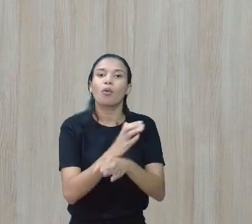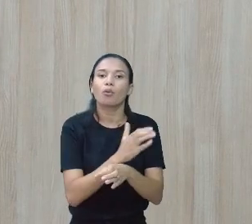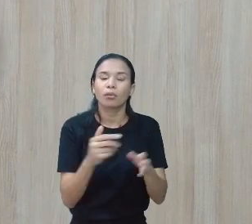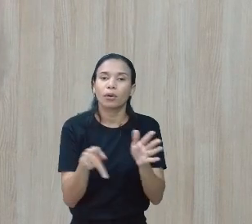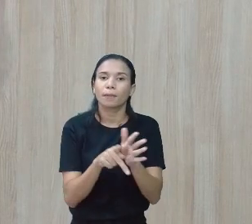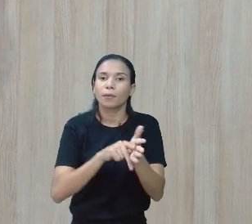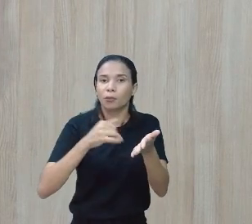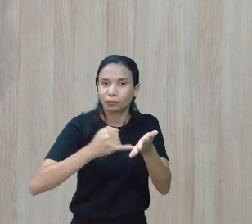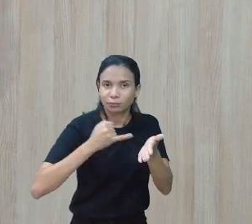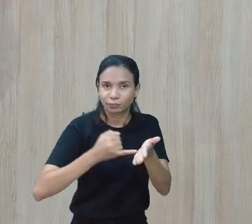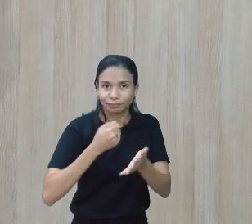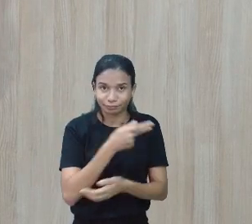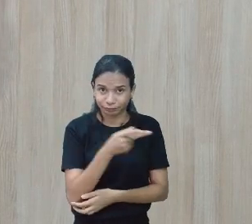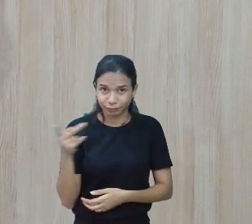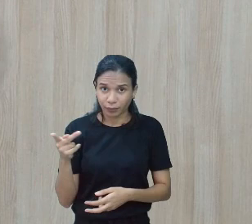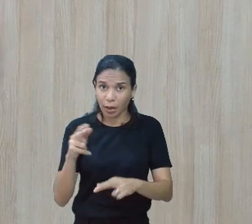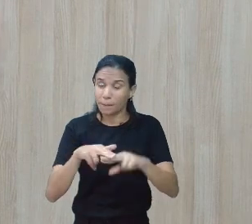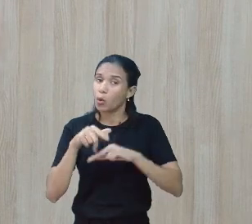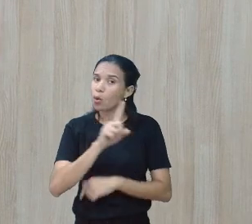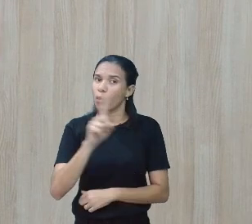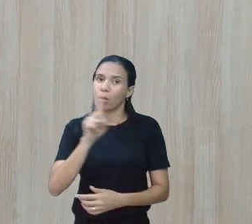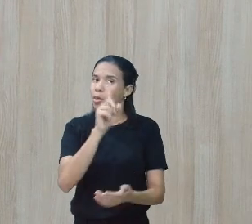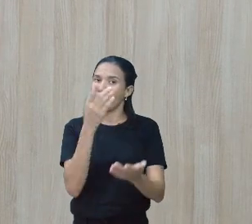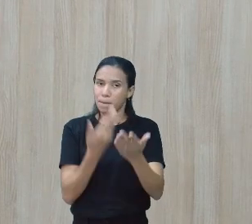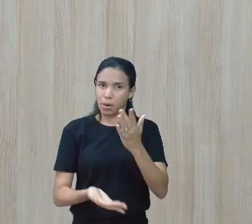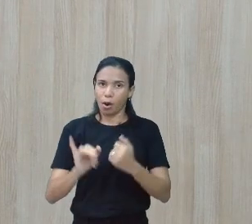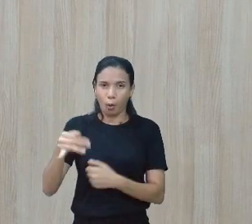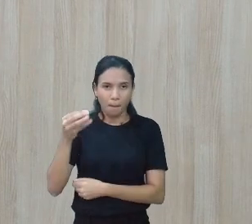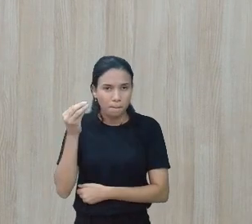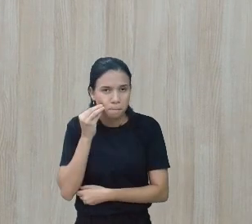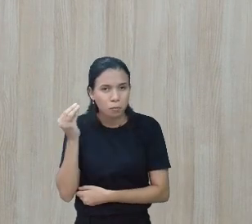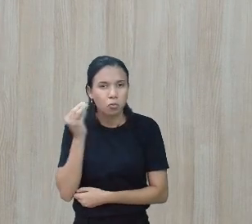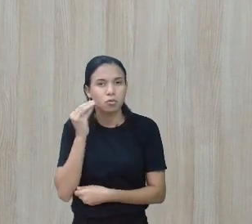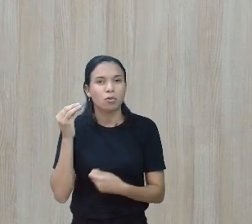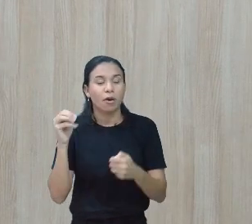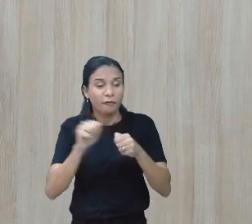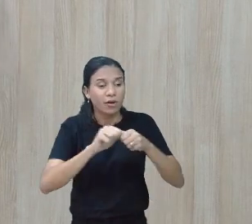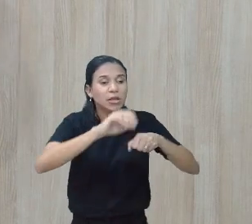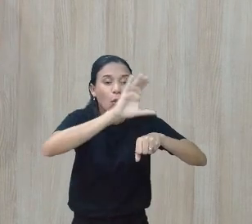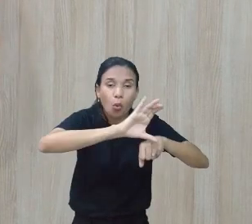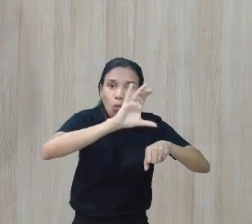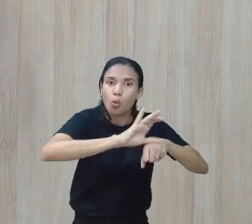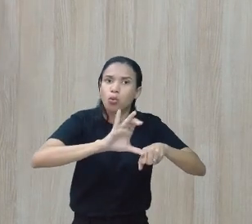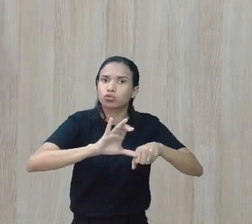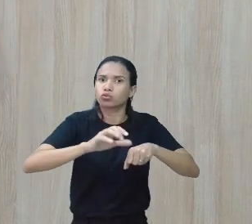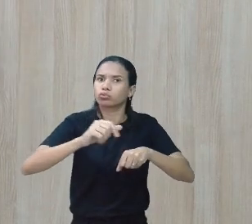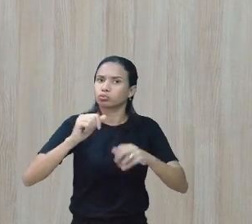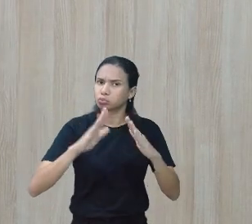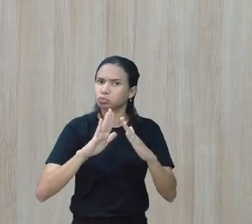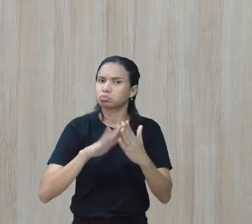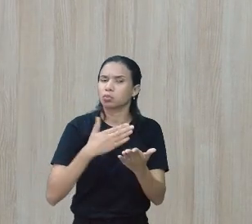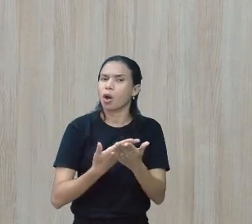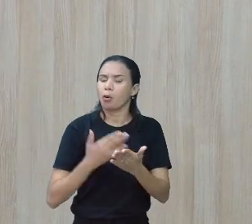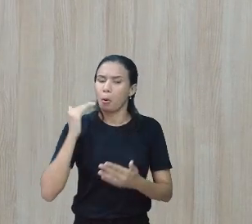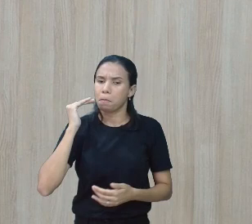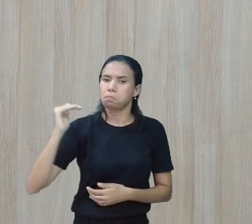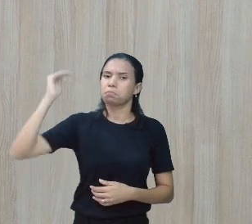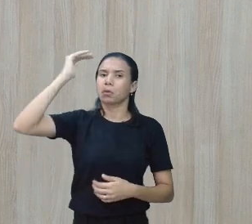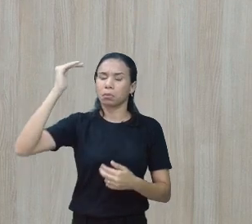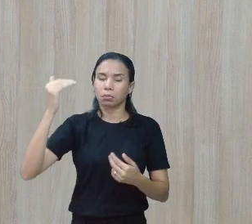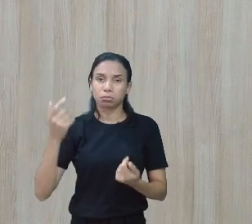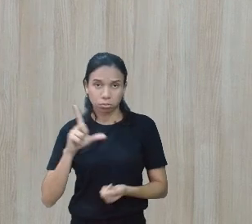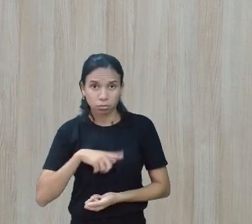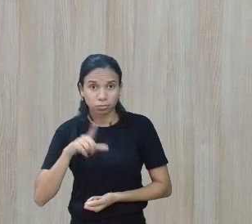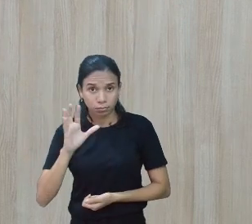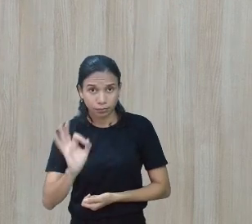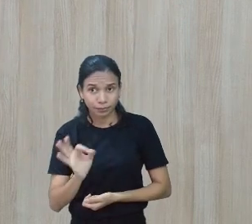a inscrição de vocês. Não percam essa oportunidade de fazer um curso numa instituição super reconhecida como é o IFPE. Tá